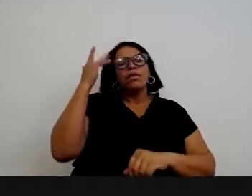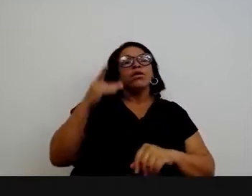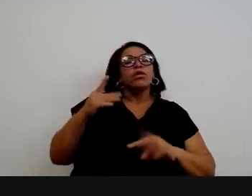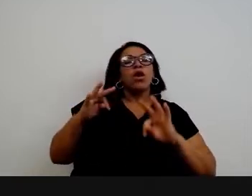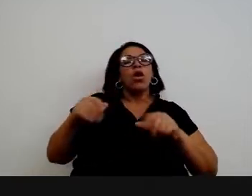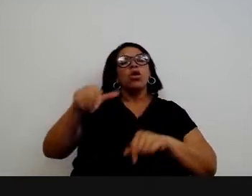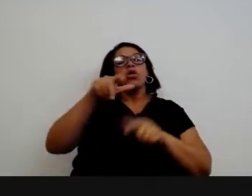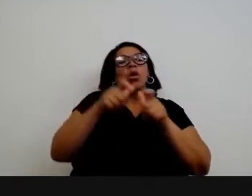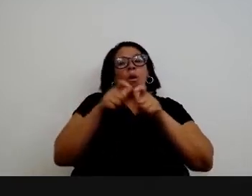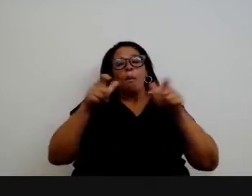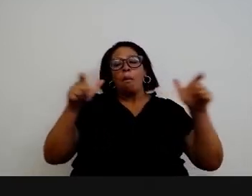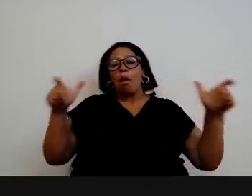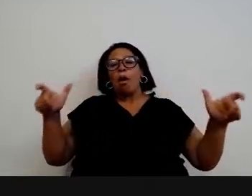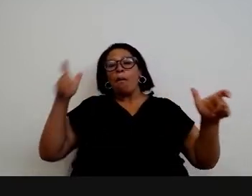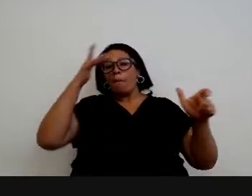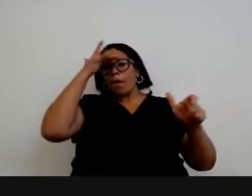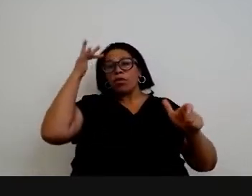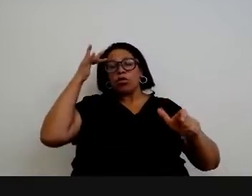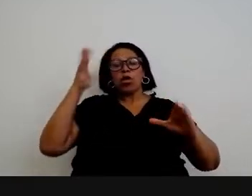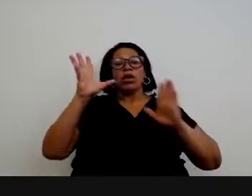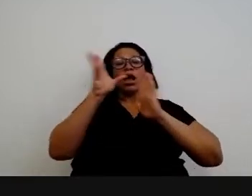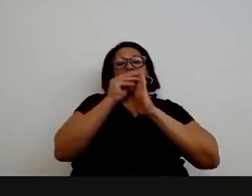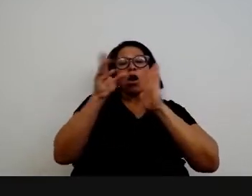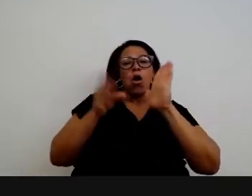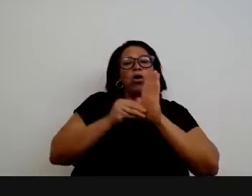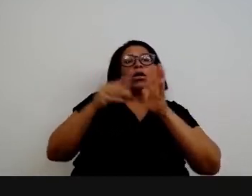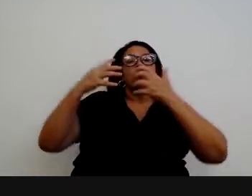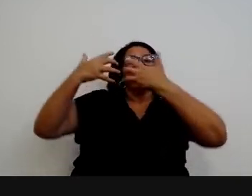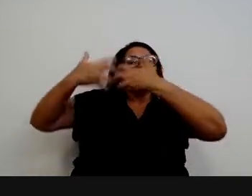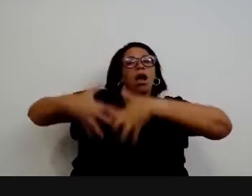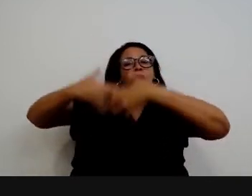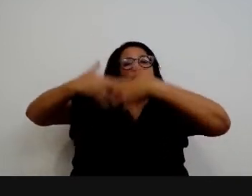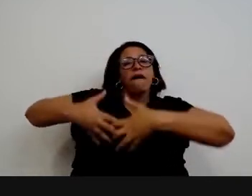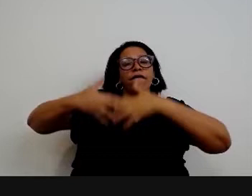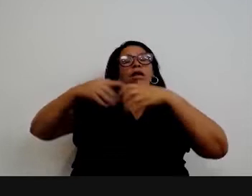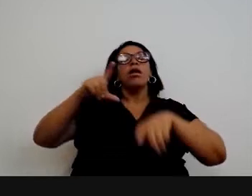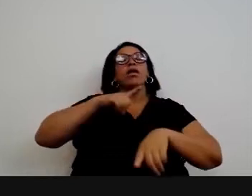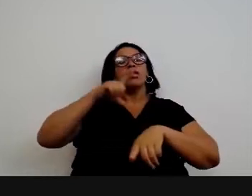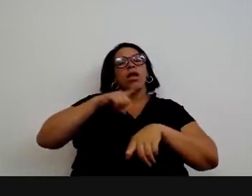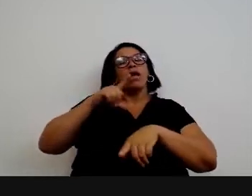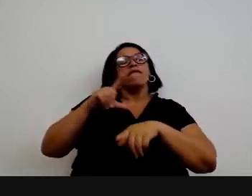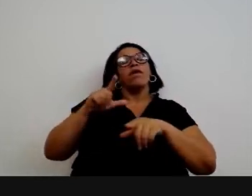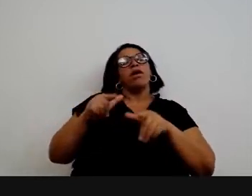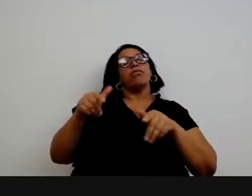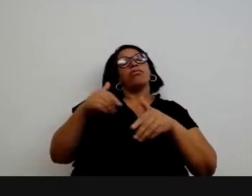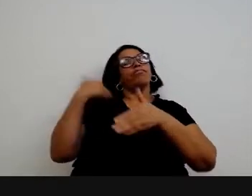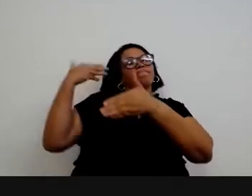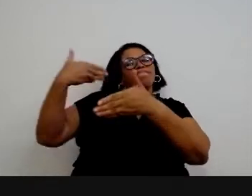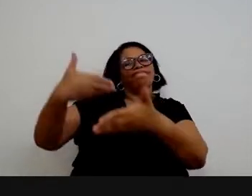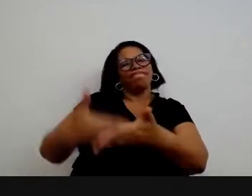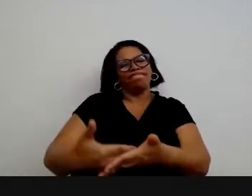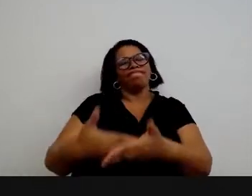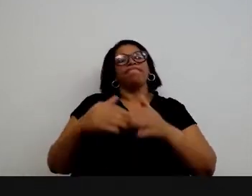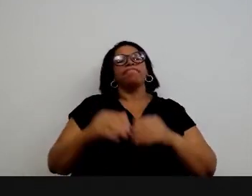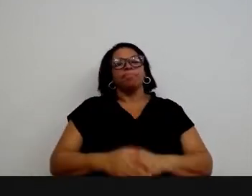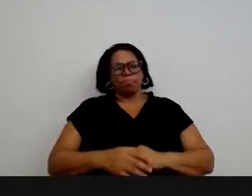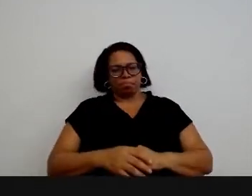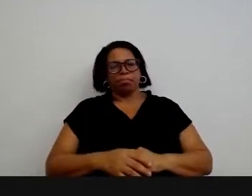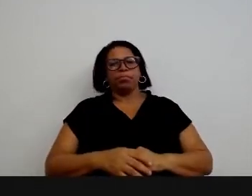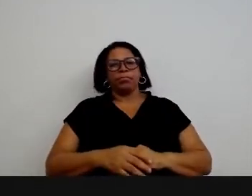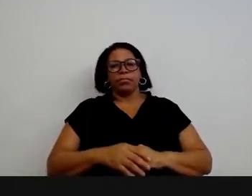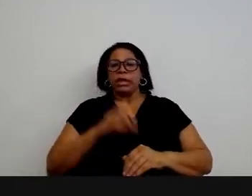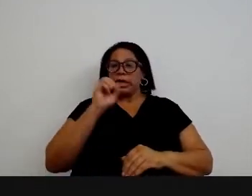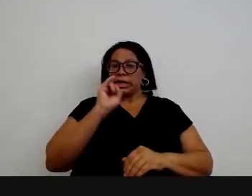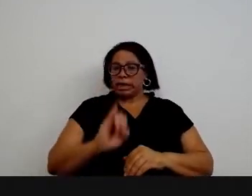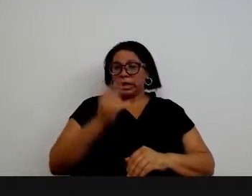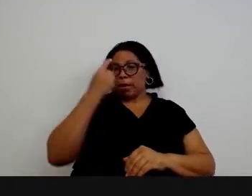pessoas, ou do maior número possível de pessoas, aos conteúdos e às reflexões que a gente tem feito ultimamente. Bom,